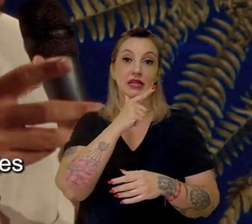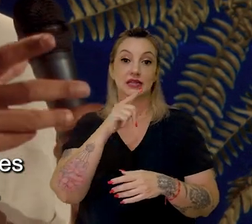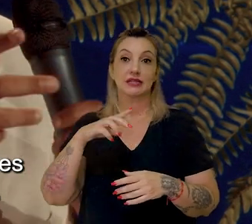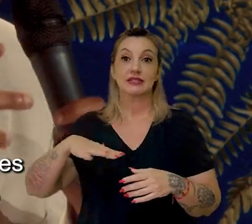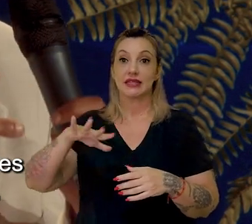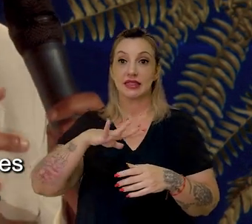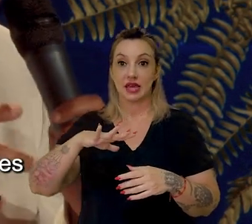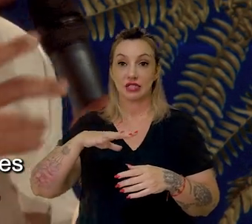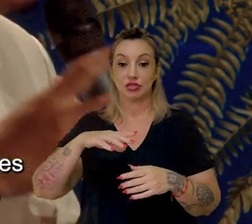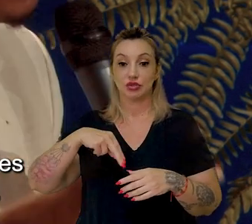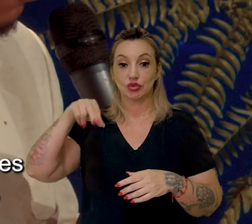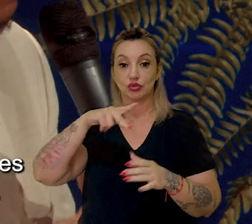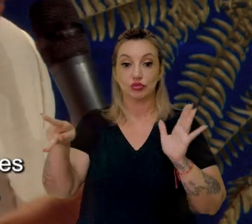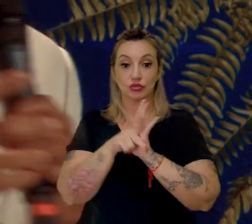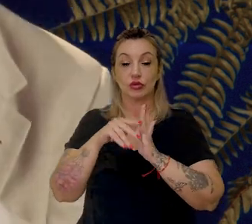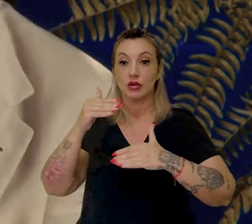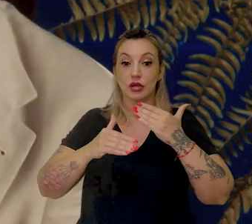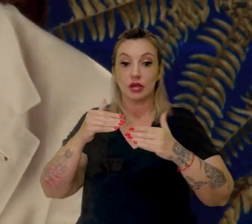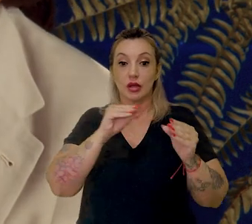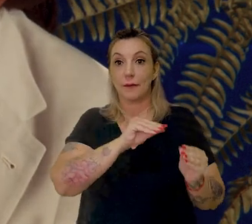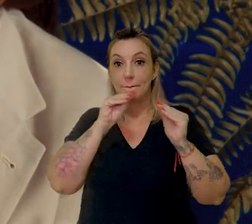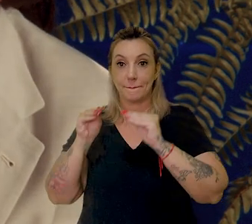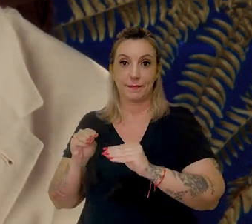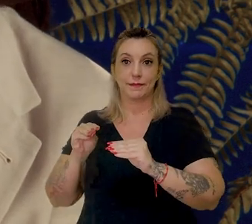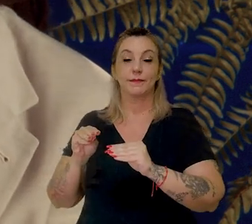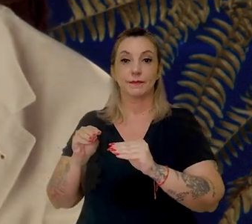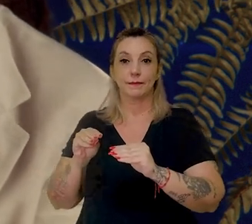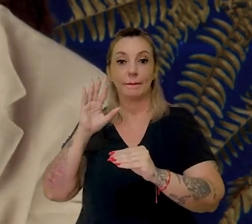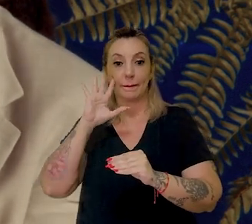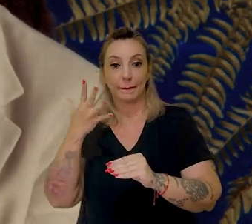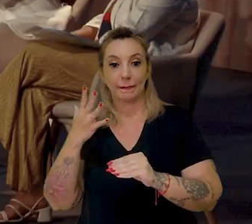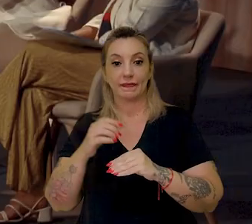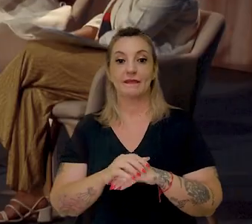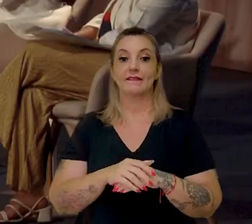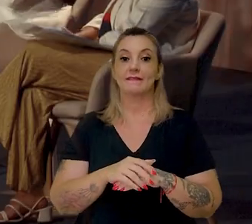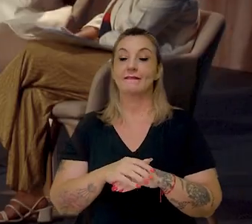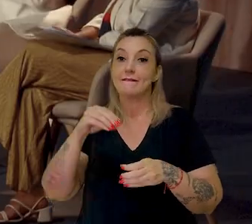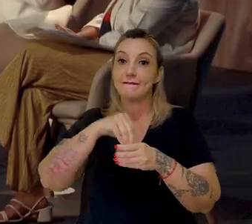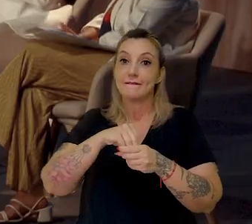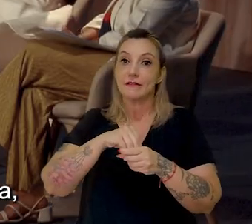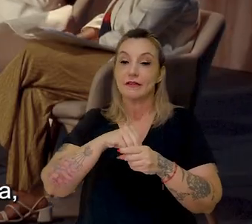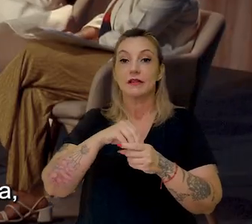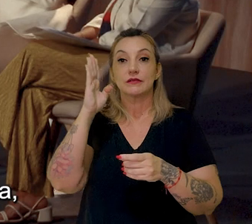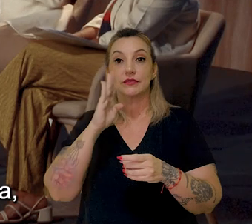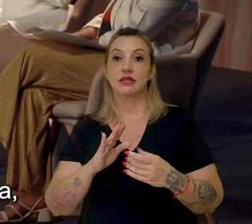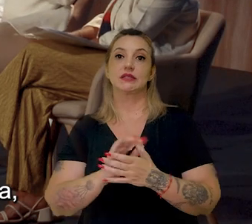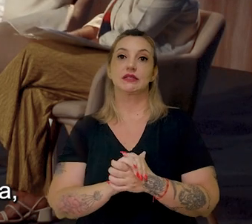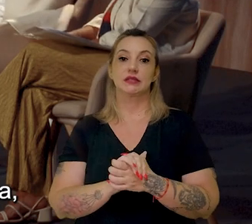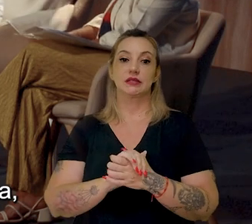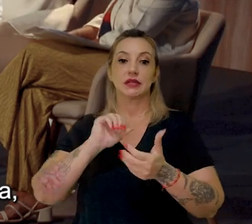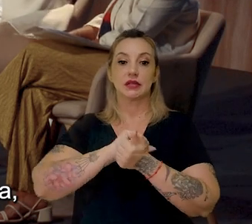cidades do Nordeste é fruto desse processo a migração resultado desse a migração interna dentro do Brasil Então